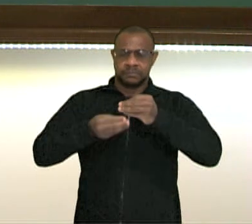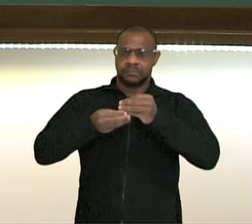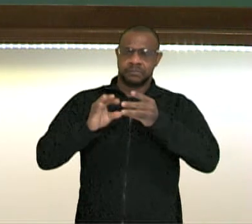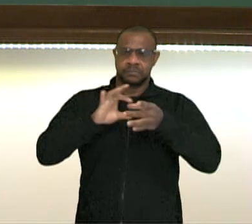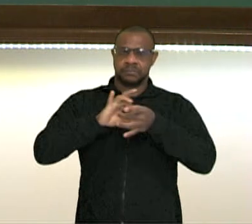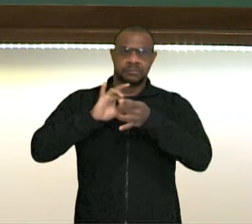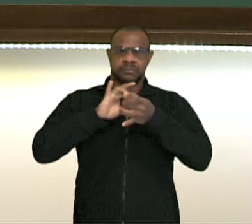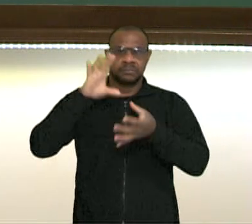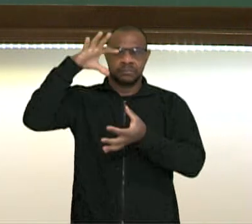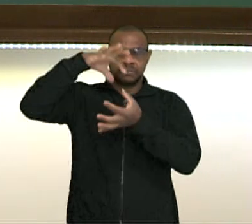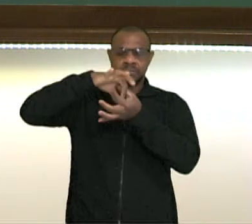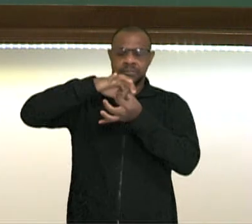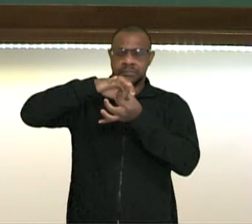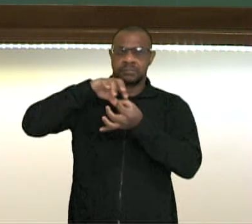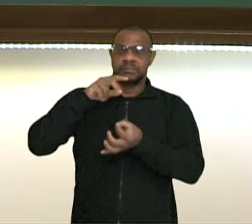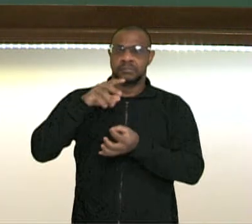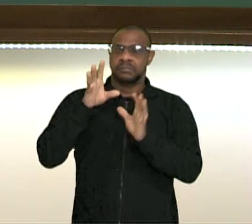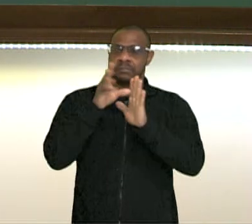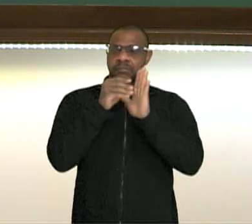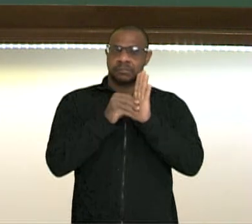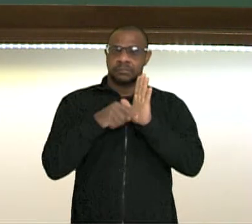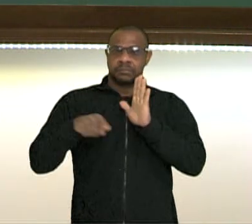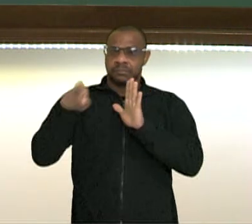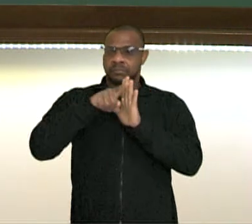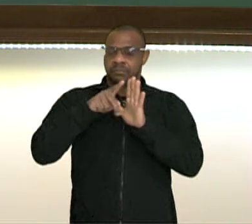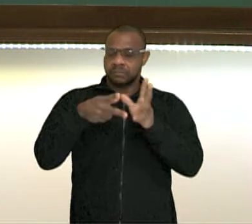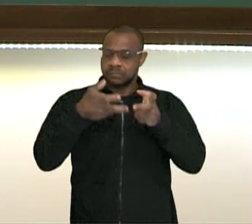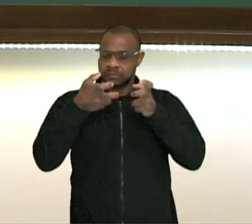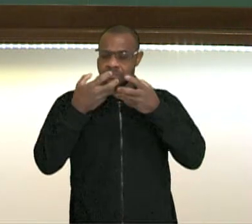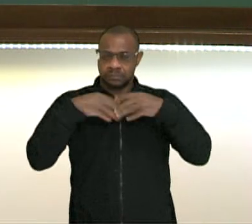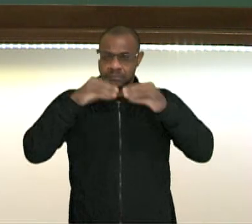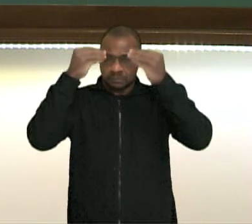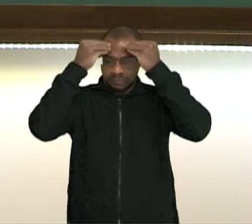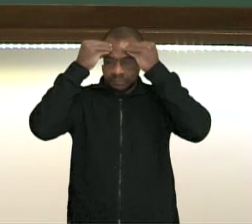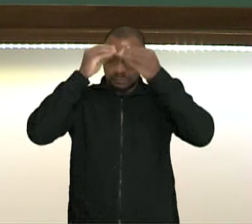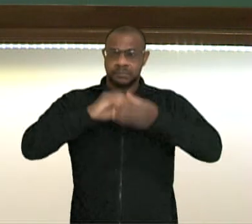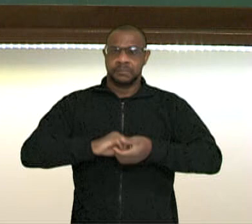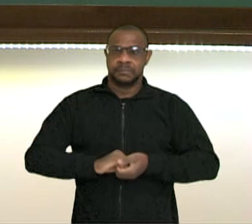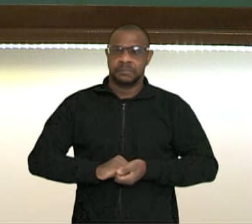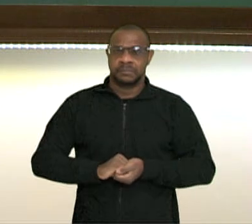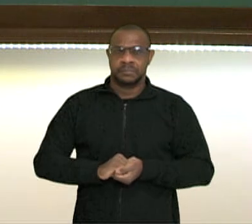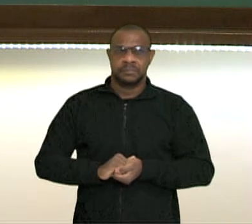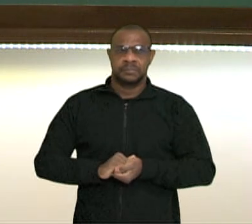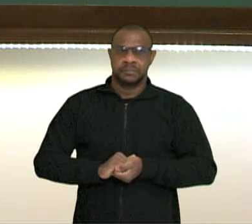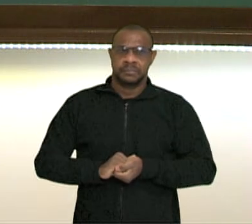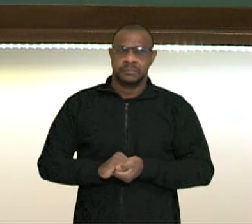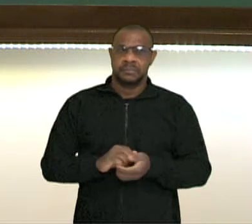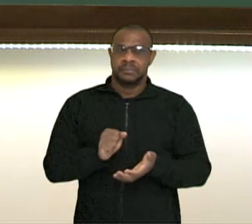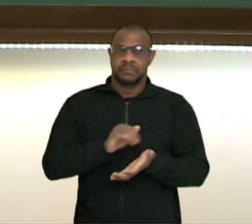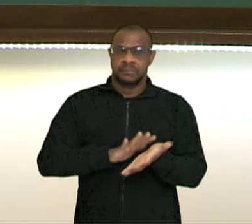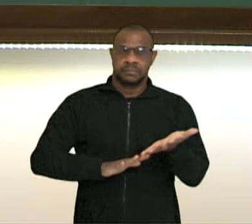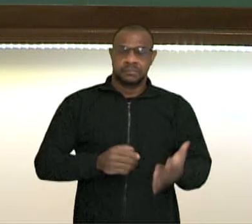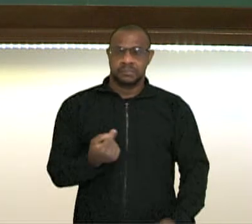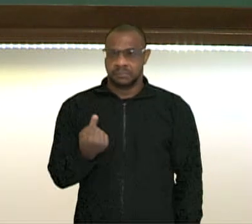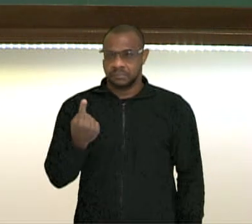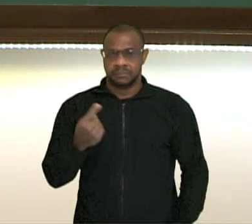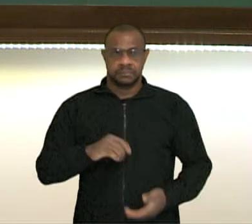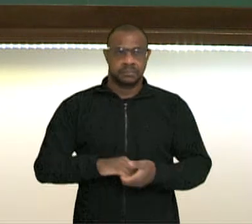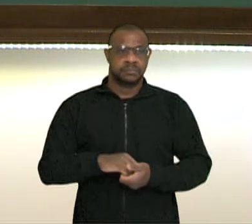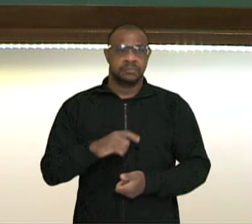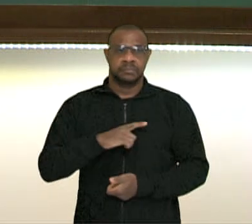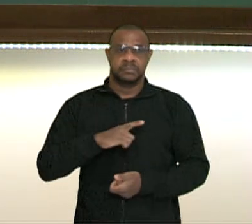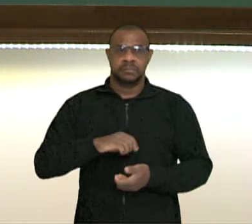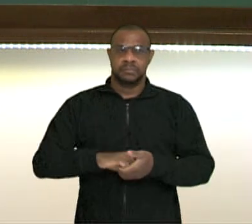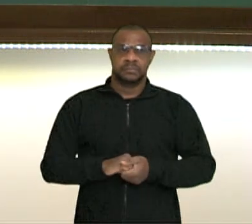o conteúdo, fazendo com que você entenda a mensagem. A atividade 1, nós temos aqui